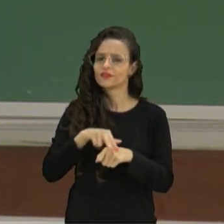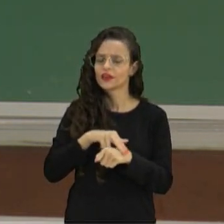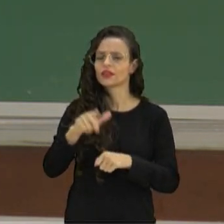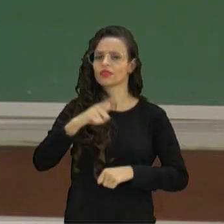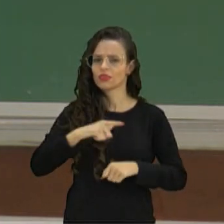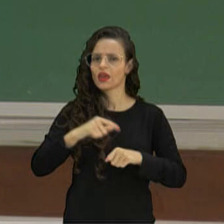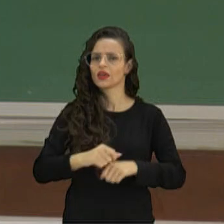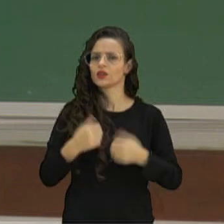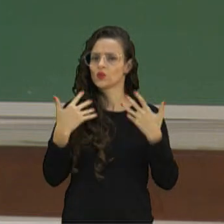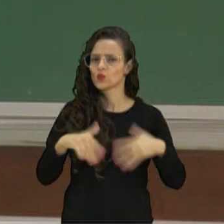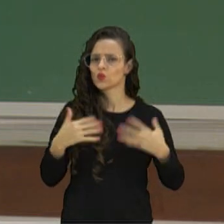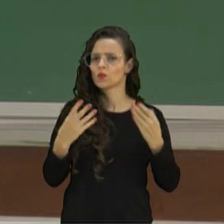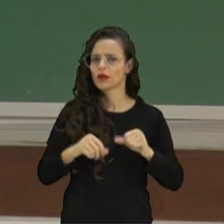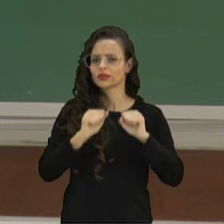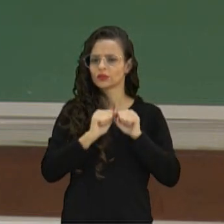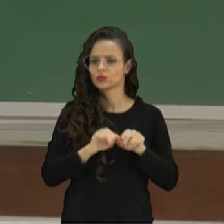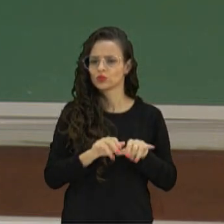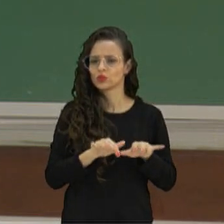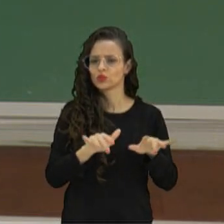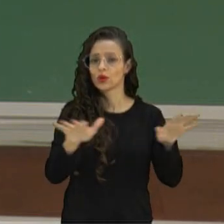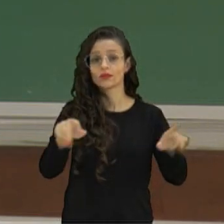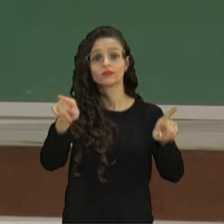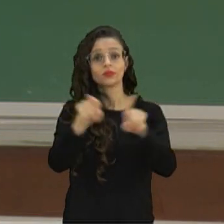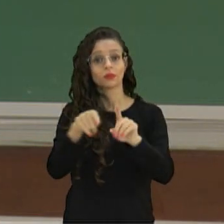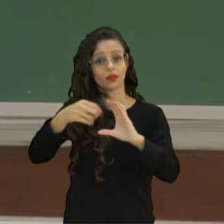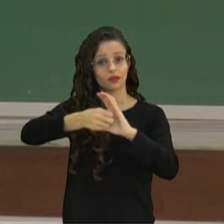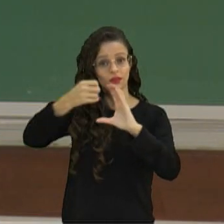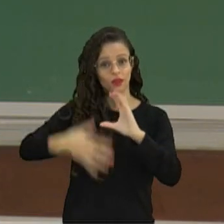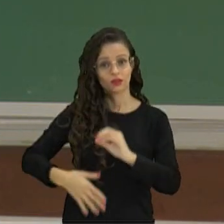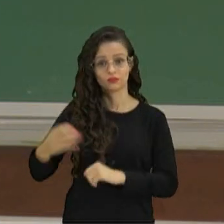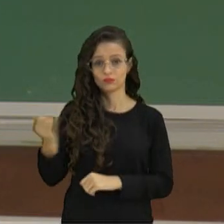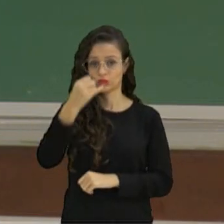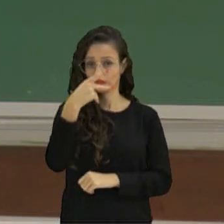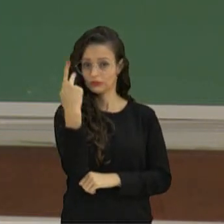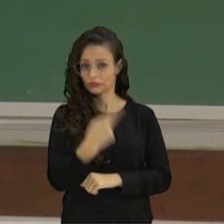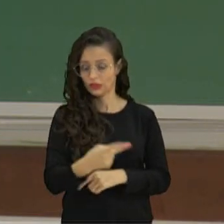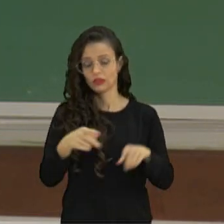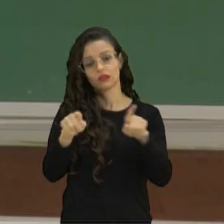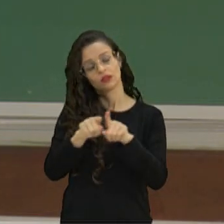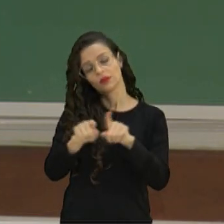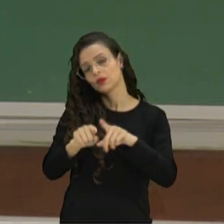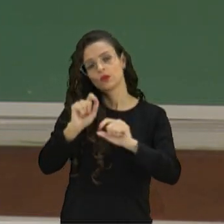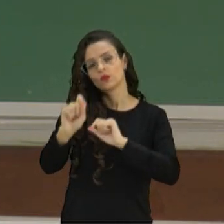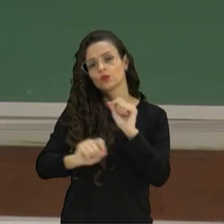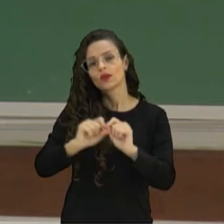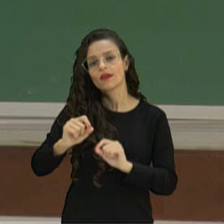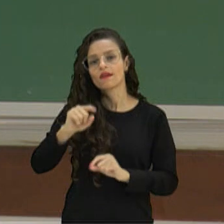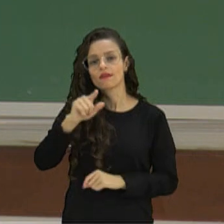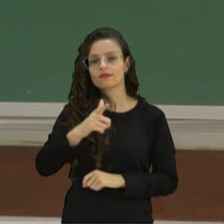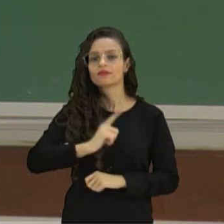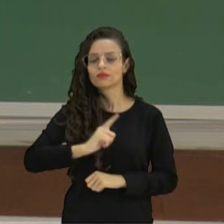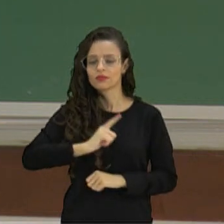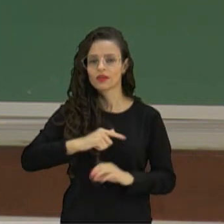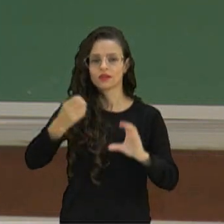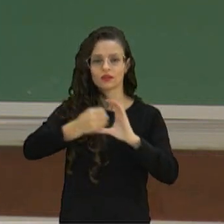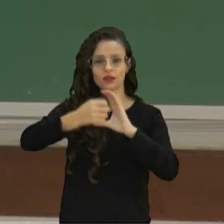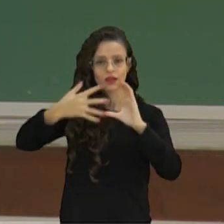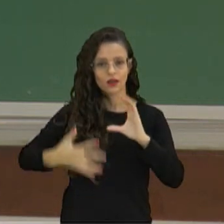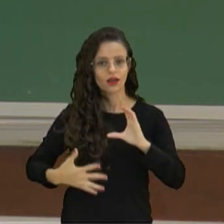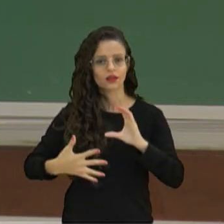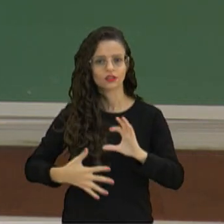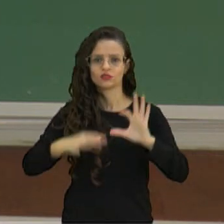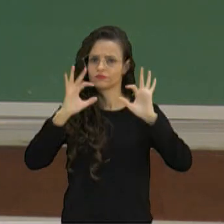uma grande quantidade de descendentes, mas uma característica muito importante também nesse tipo de planta é que elas possuem características